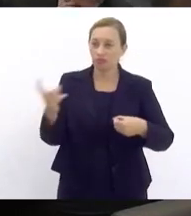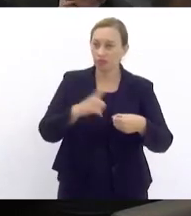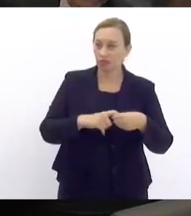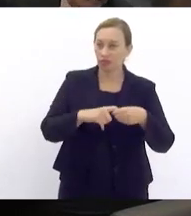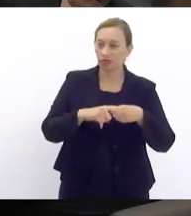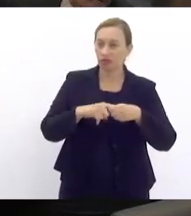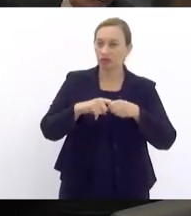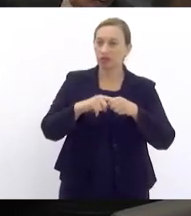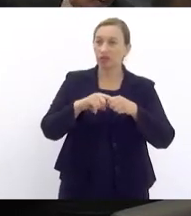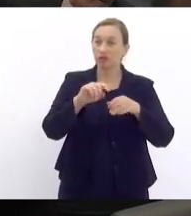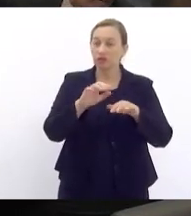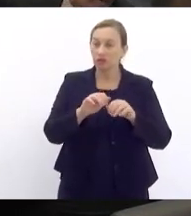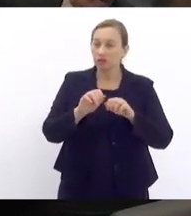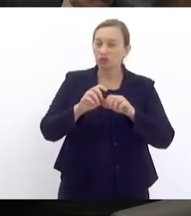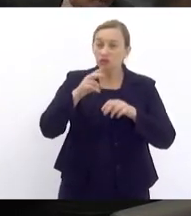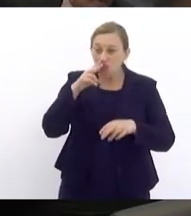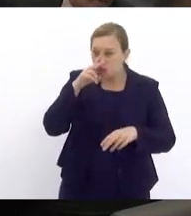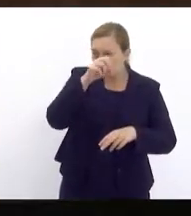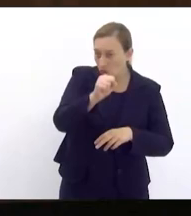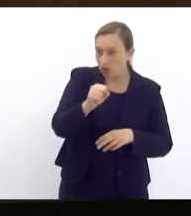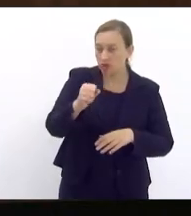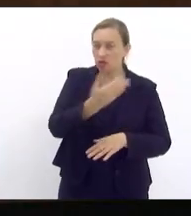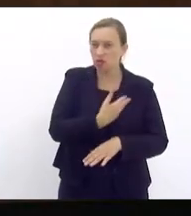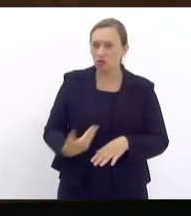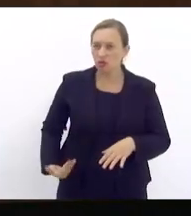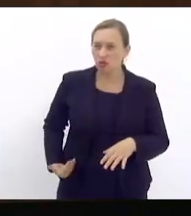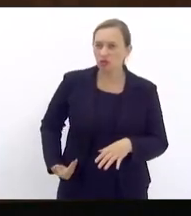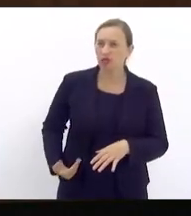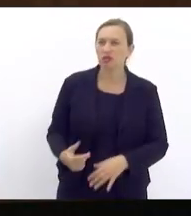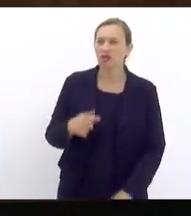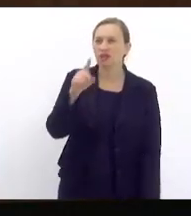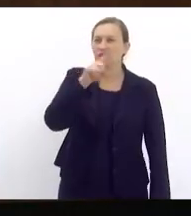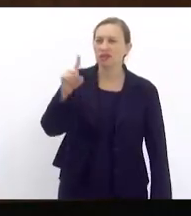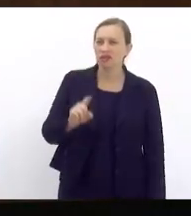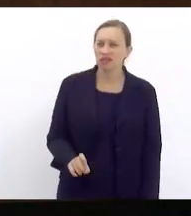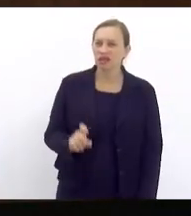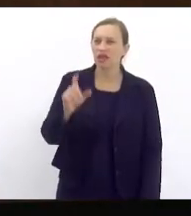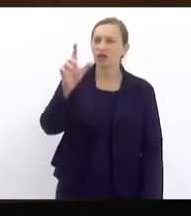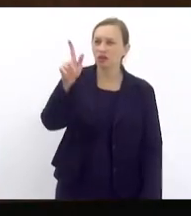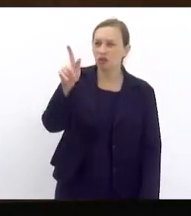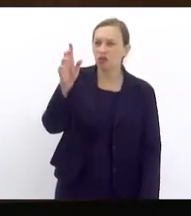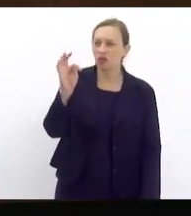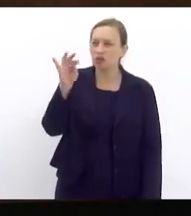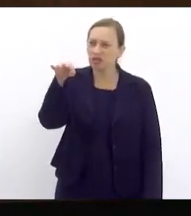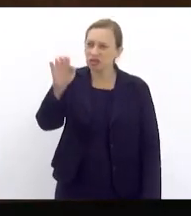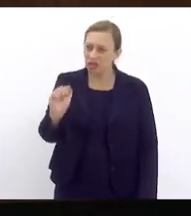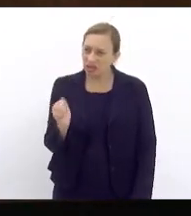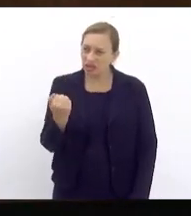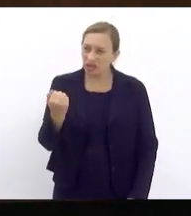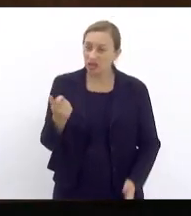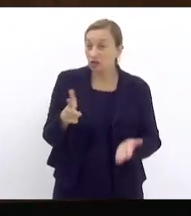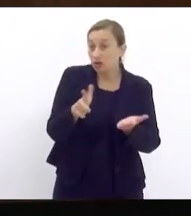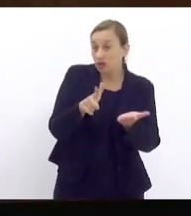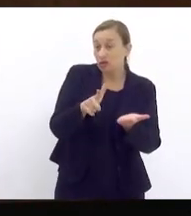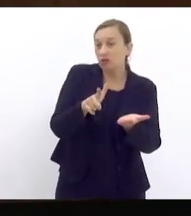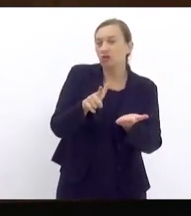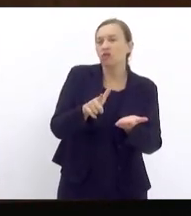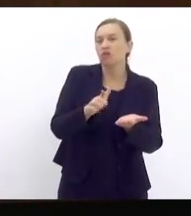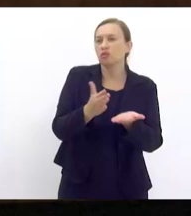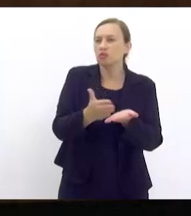com muita força né e o governo lançou uma campanha do Zé Gotinha sobre a importância de manter o seu calendário de vacinas